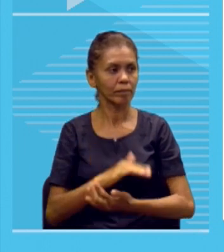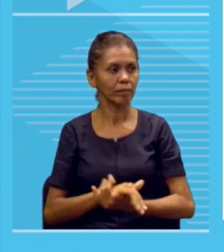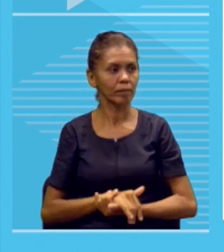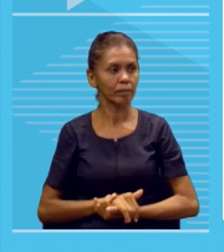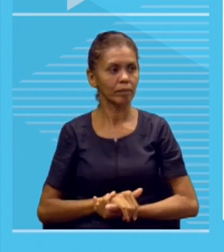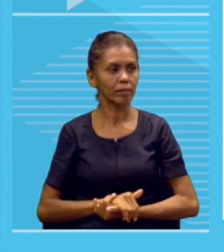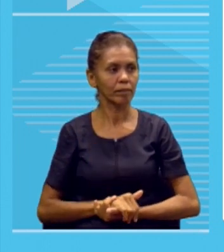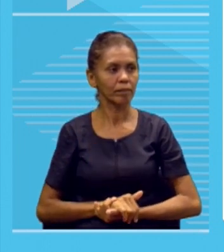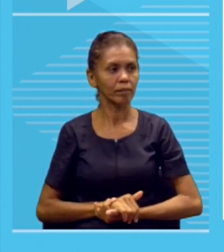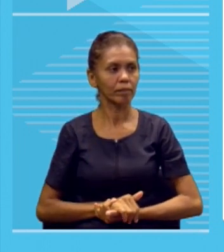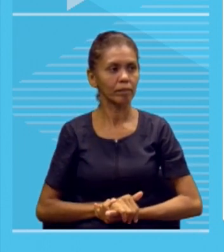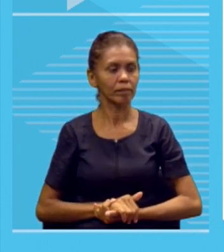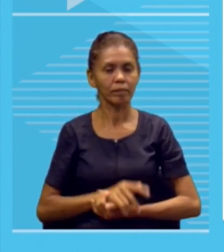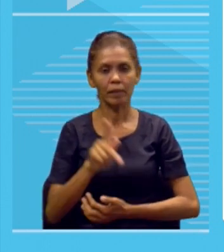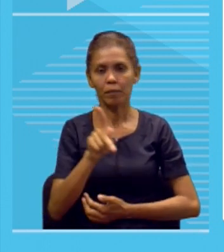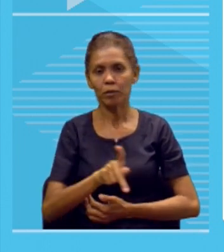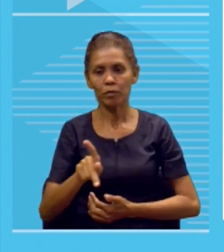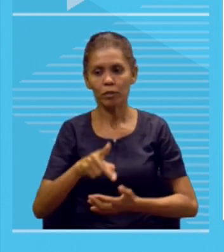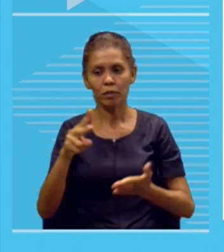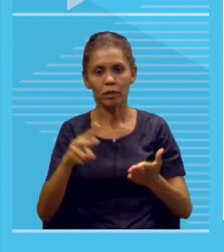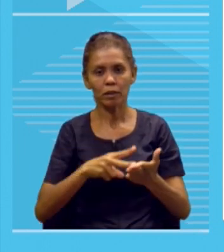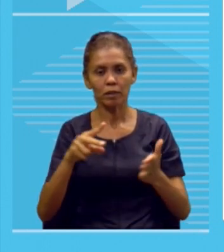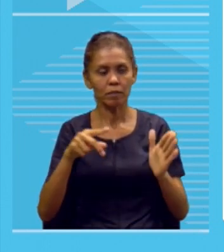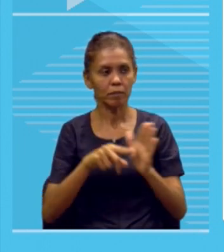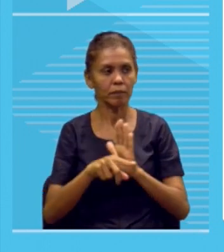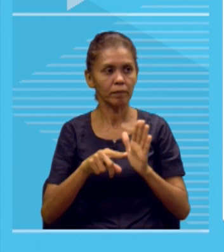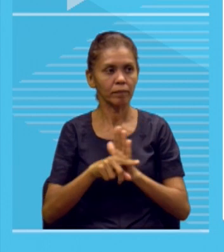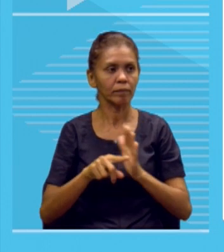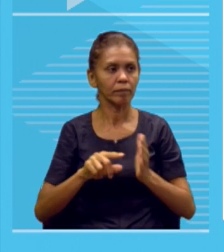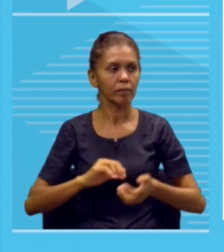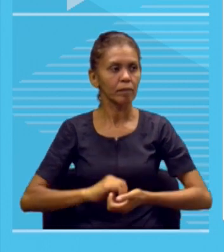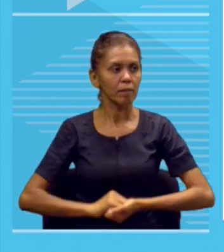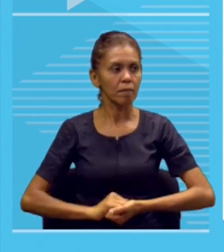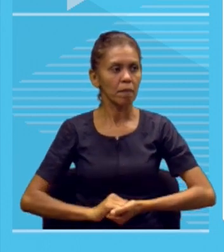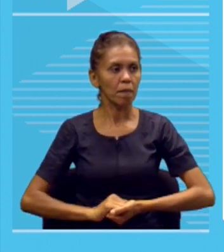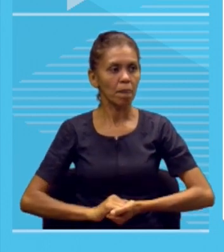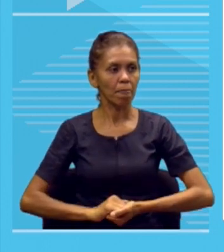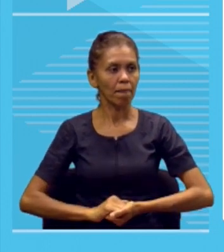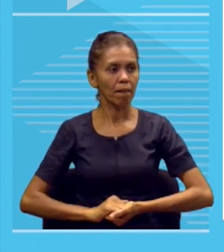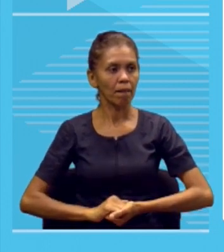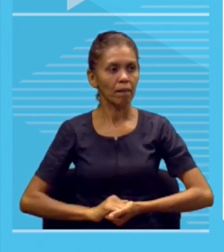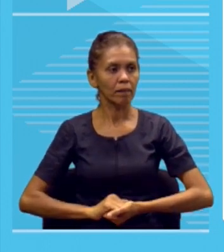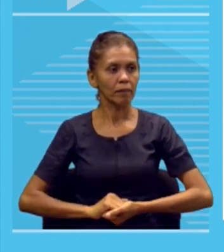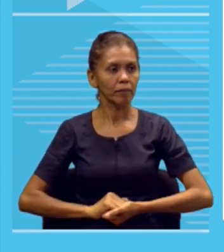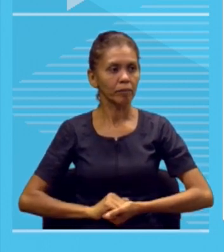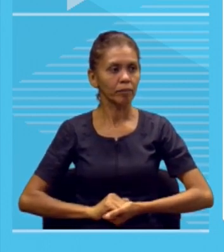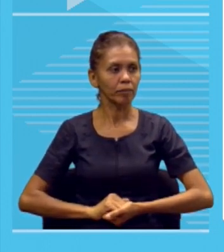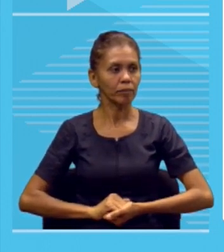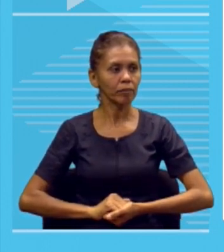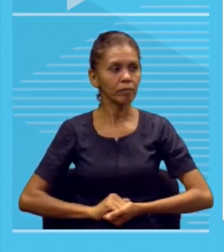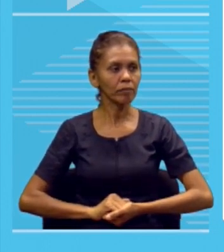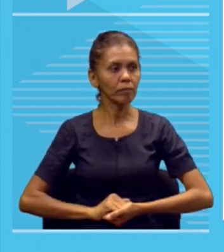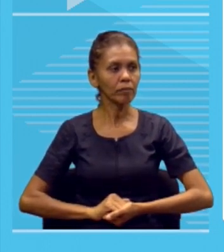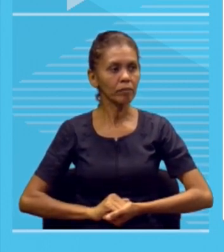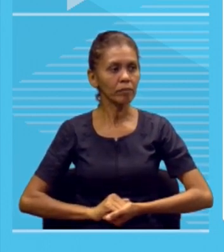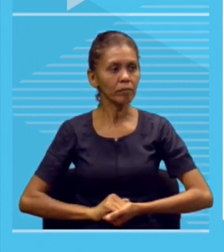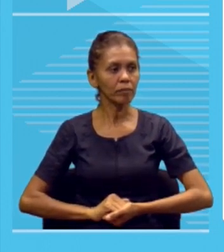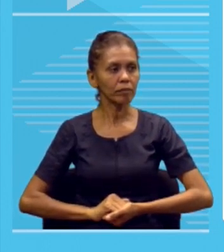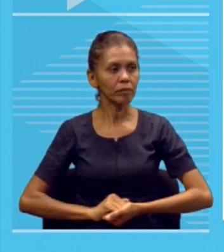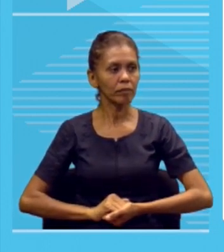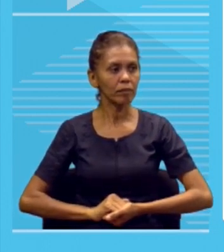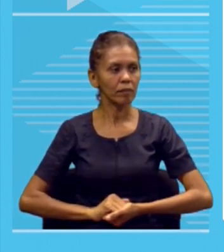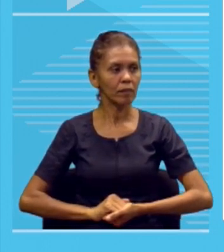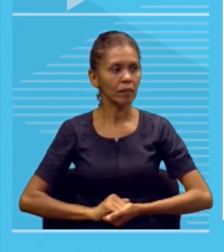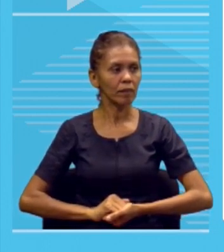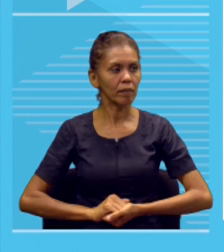Desculpa, o processo de urbanização nos países desenvolvidos aconteceu de uma forma lenta e gradual. Olha